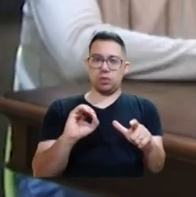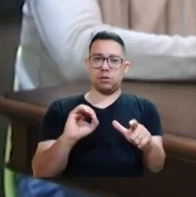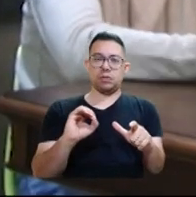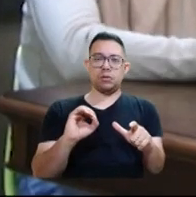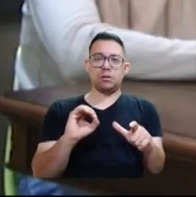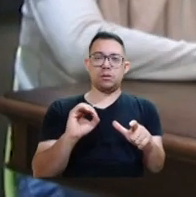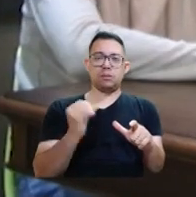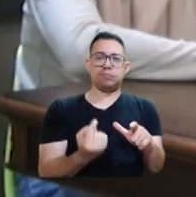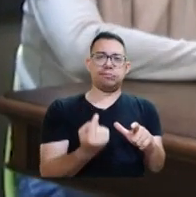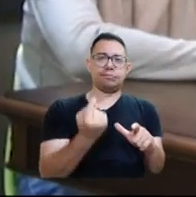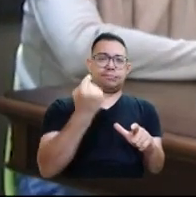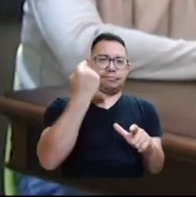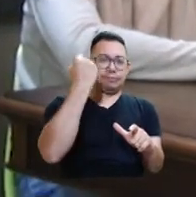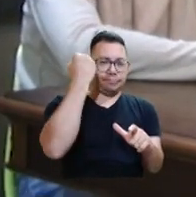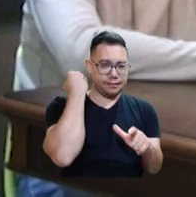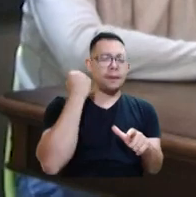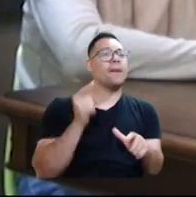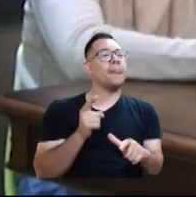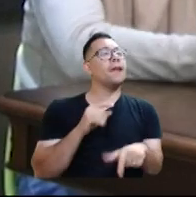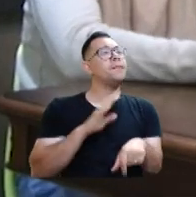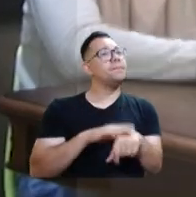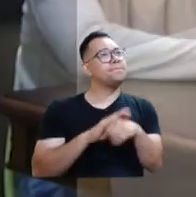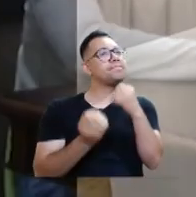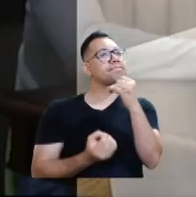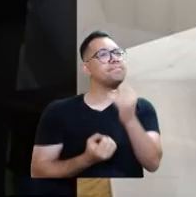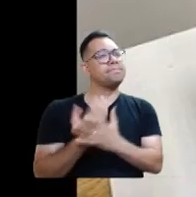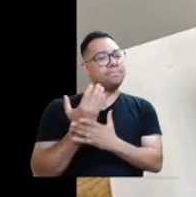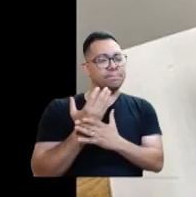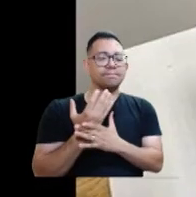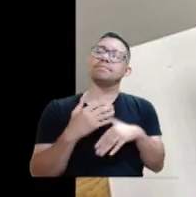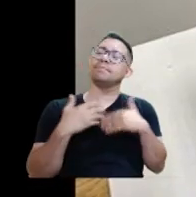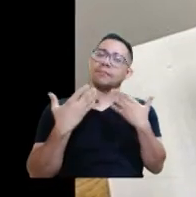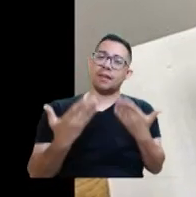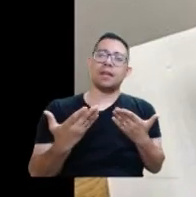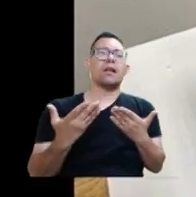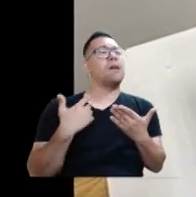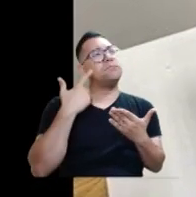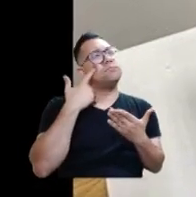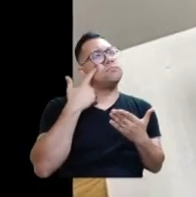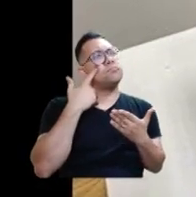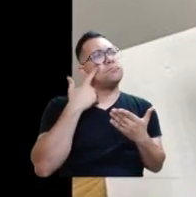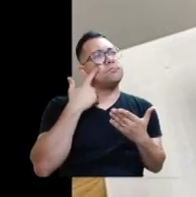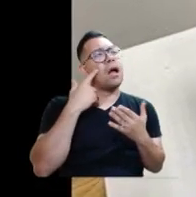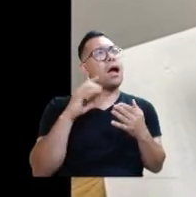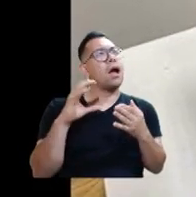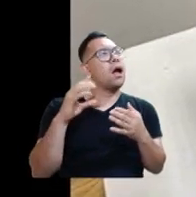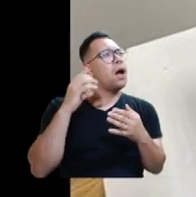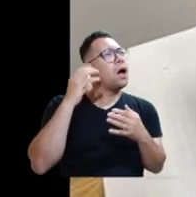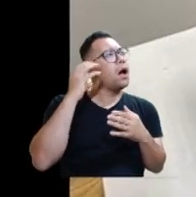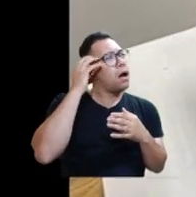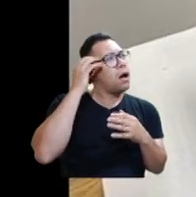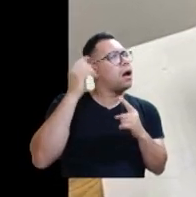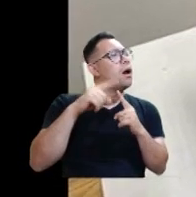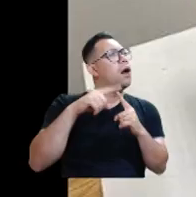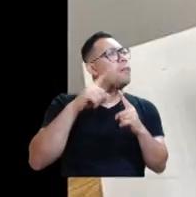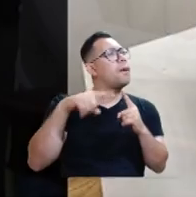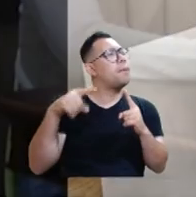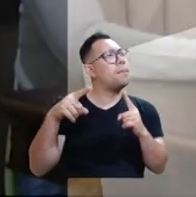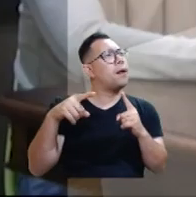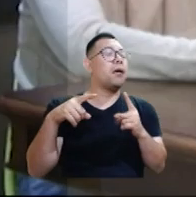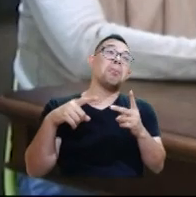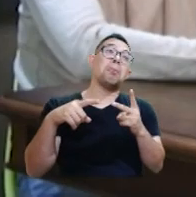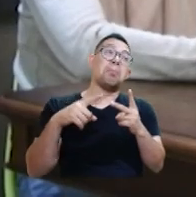tal, que foi criado lá pelo Edison, depois o Bell e tudo mais, que aí fizemos essa relação,